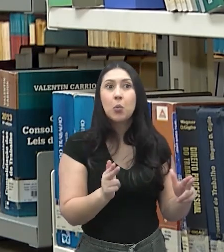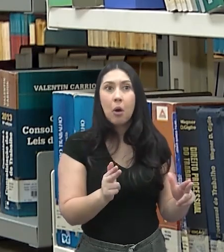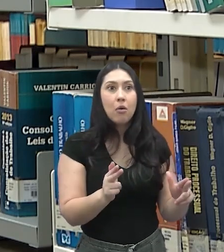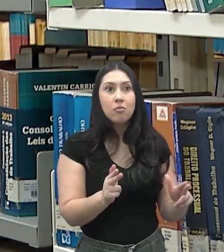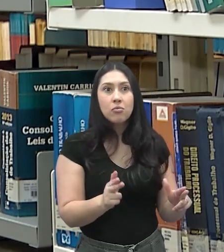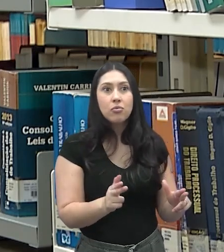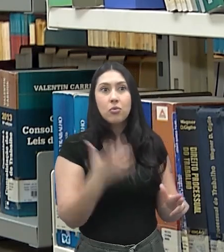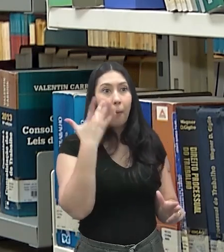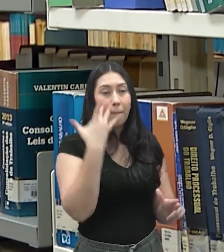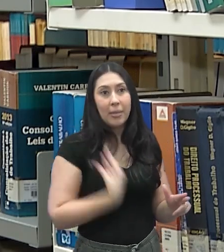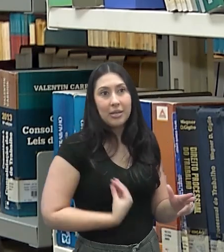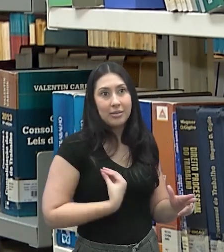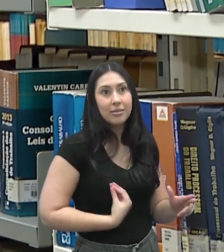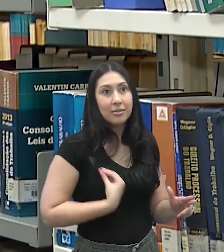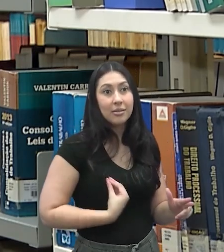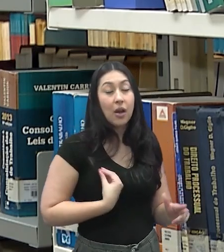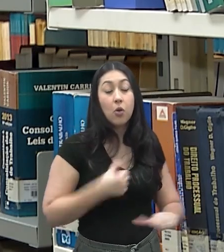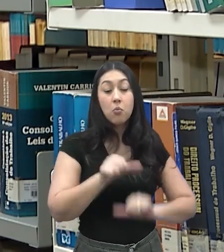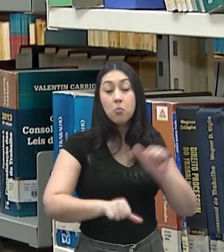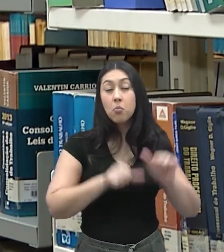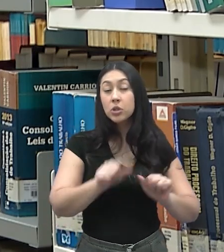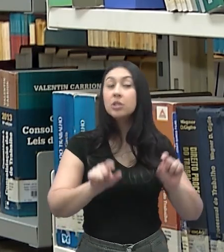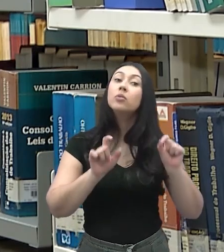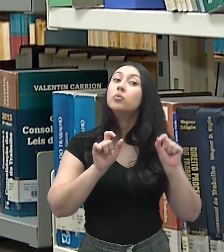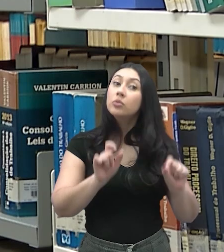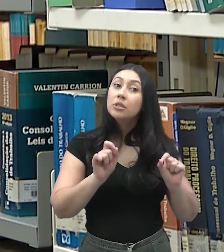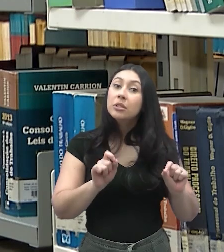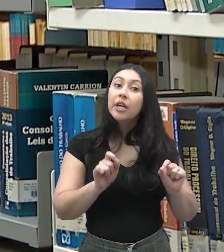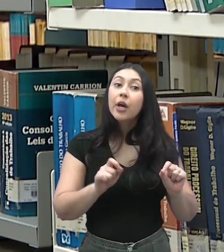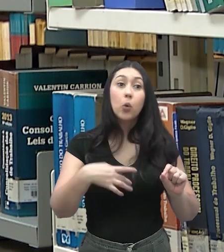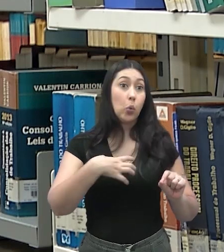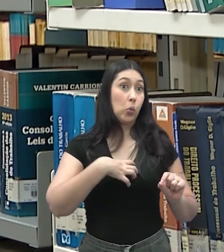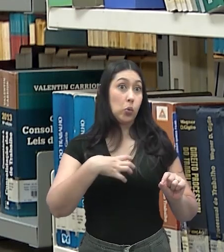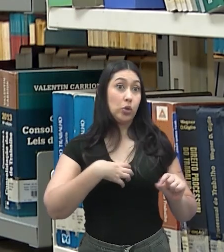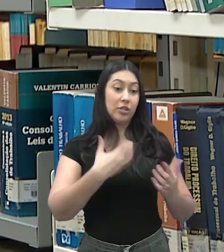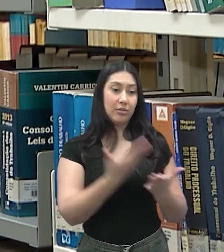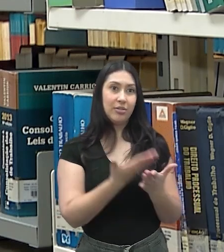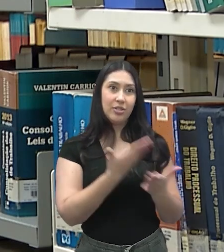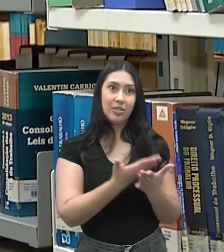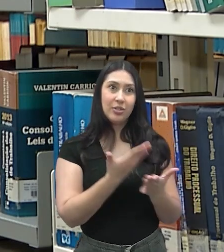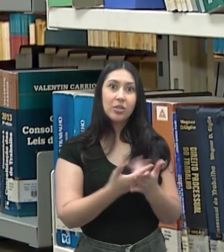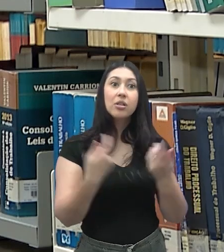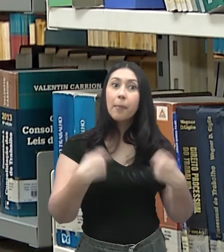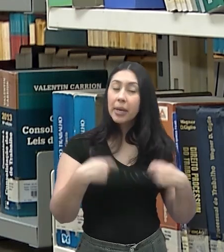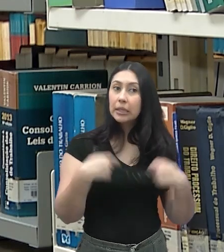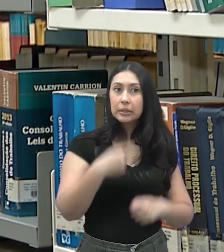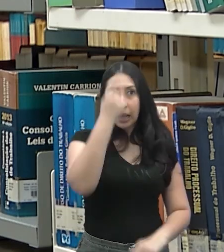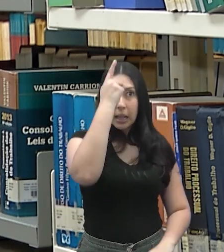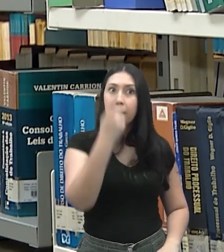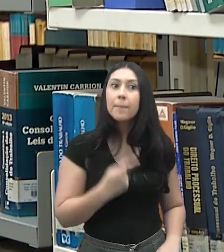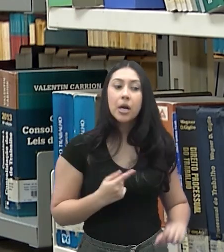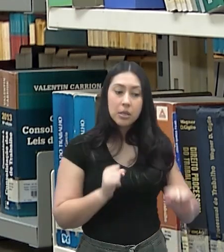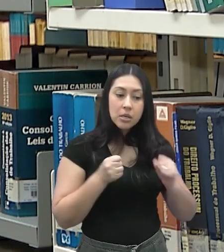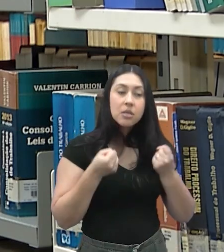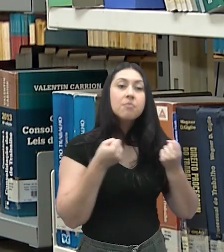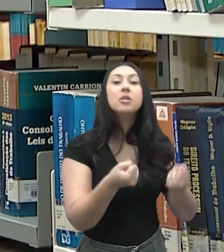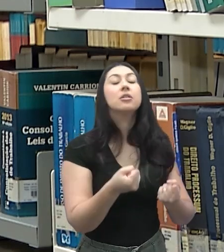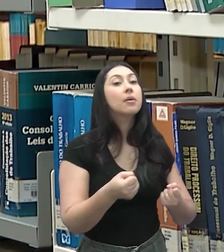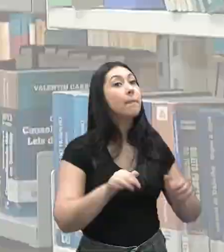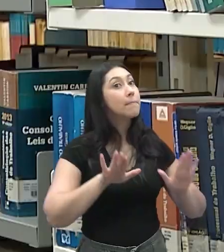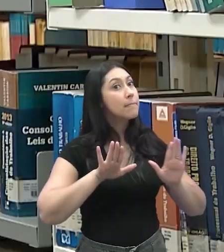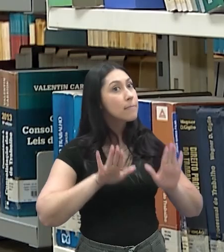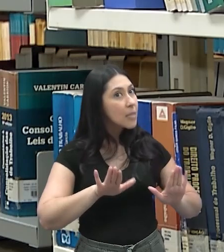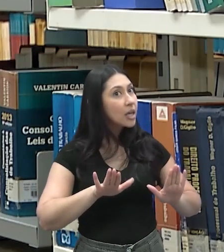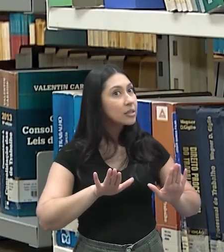né, laboratorial que exige no presencial. O que muda é a condição do estudo. Exige uma maior autonomia, ainda o